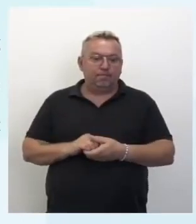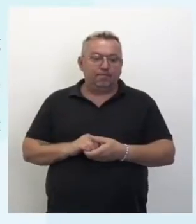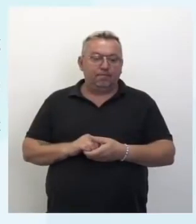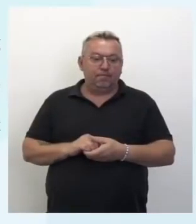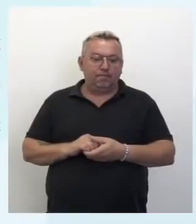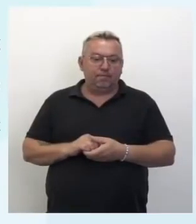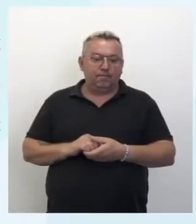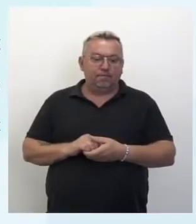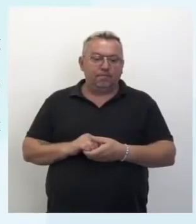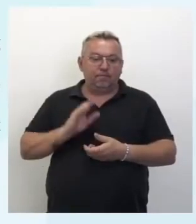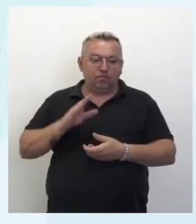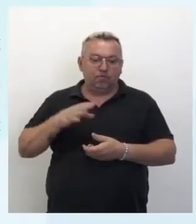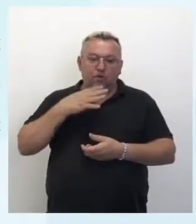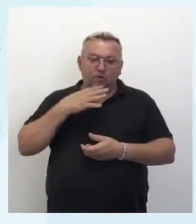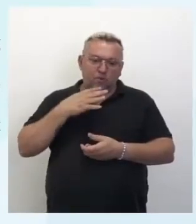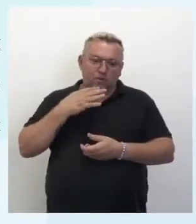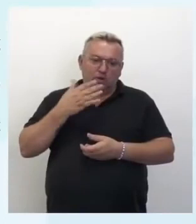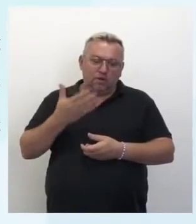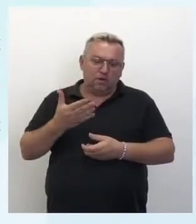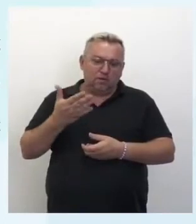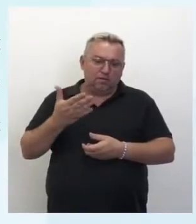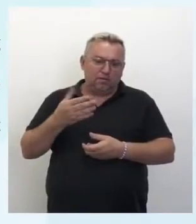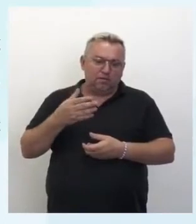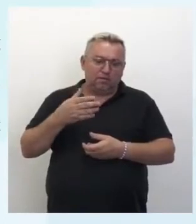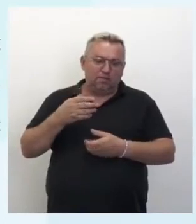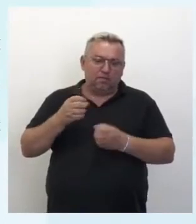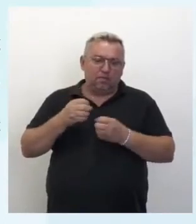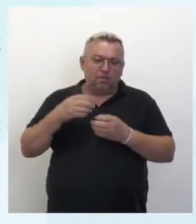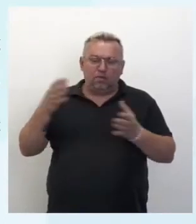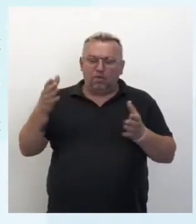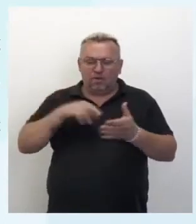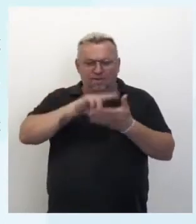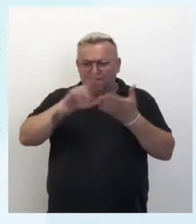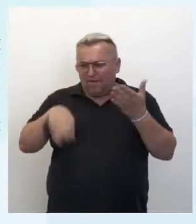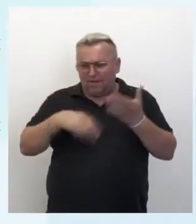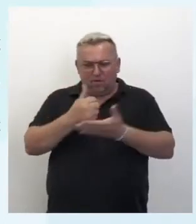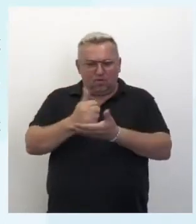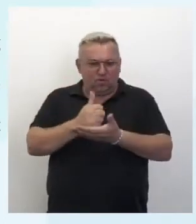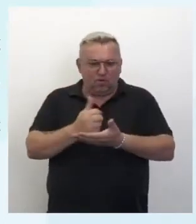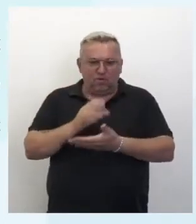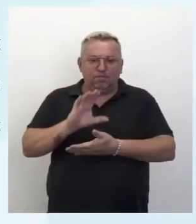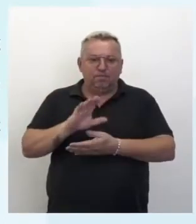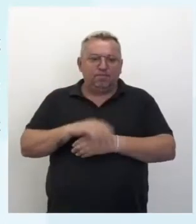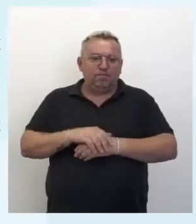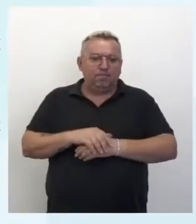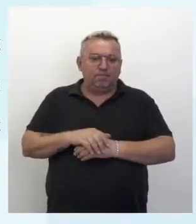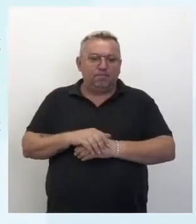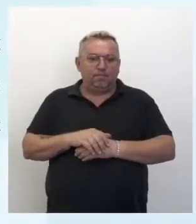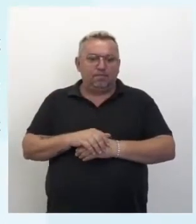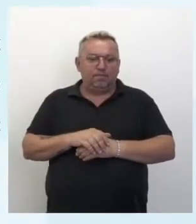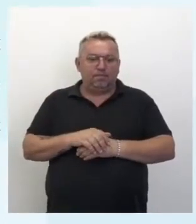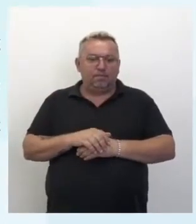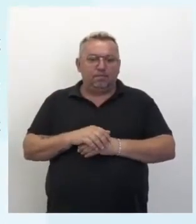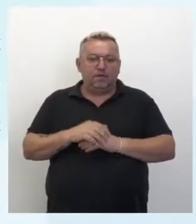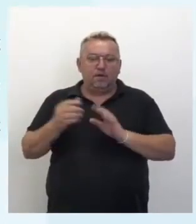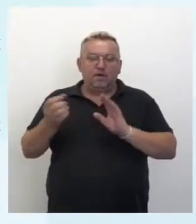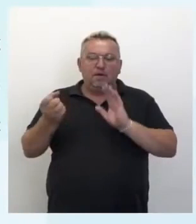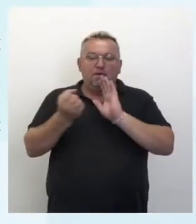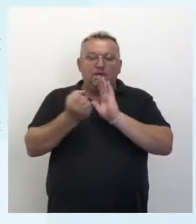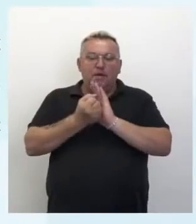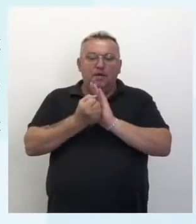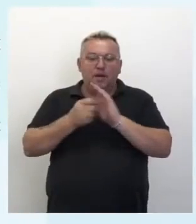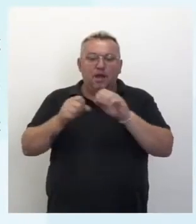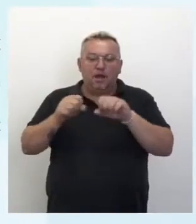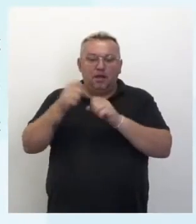já deve conhecer Magic, Yu-Gi-Oh!, etc, né? Brick Building é aquela marca de